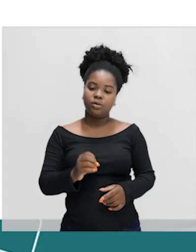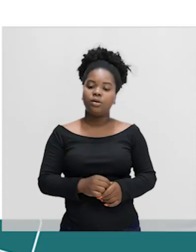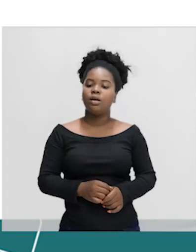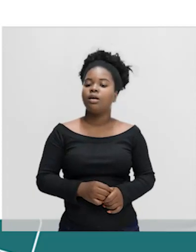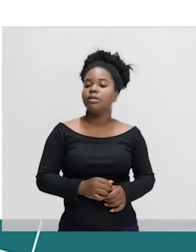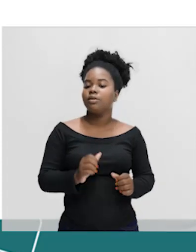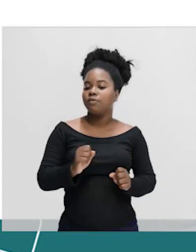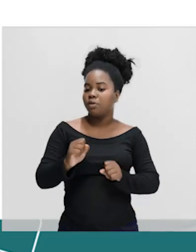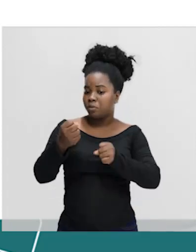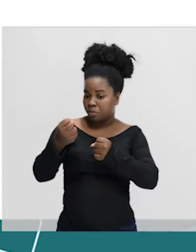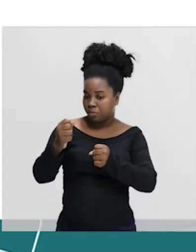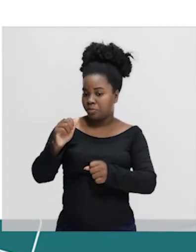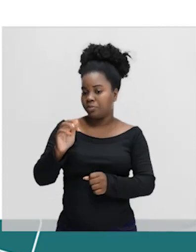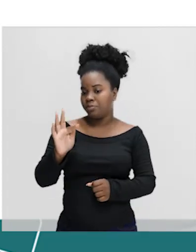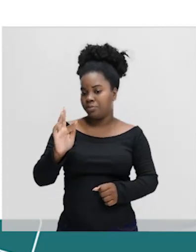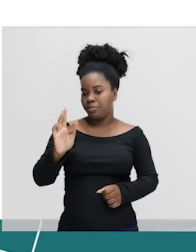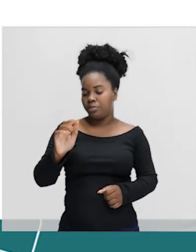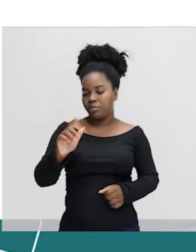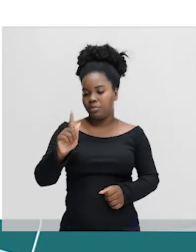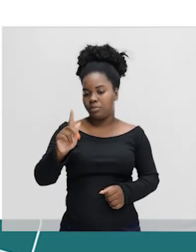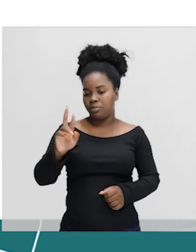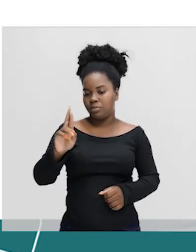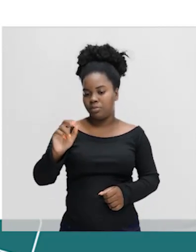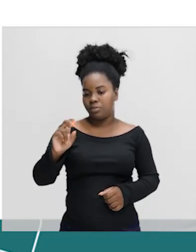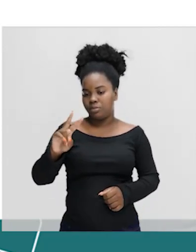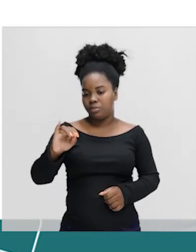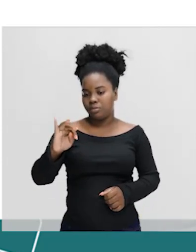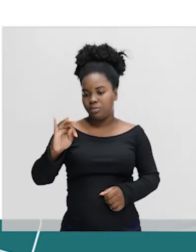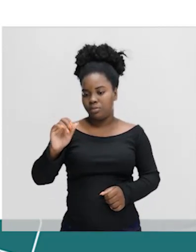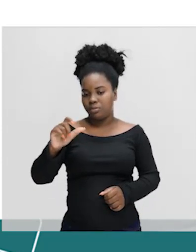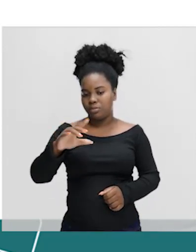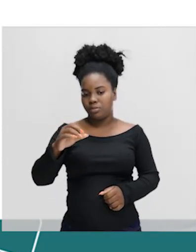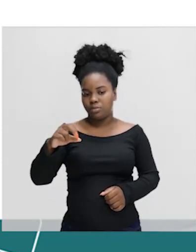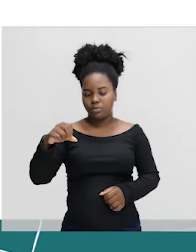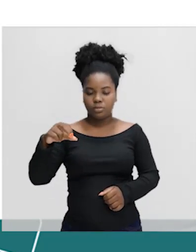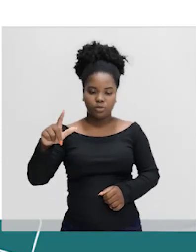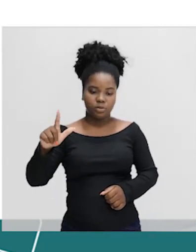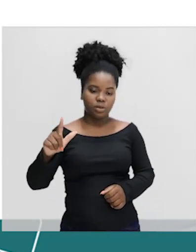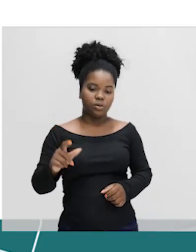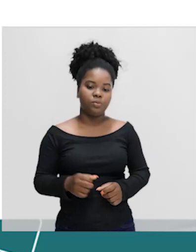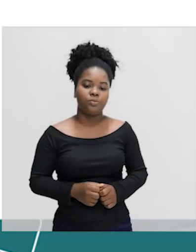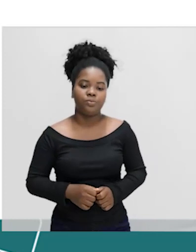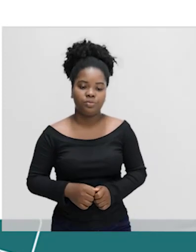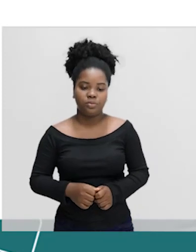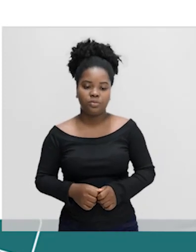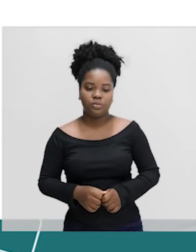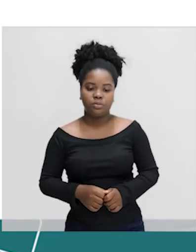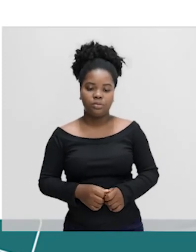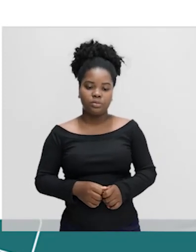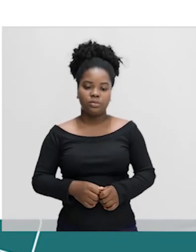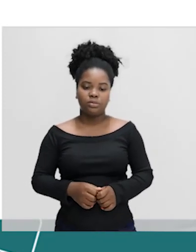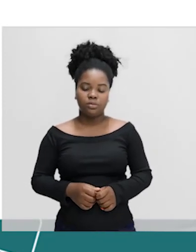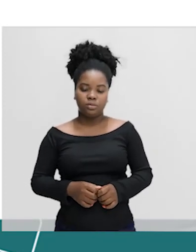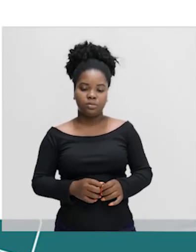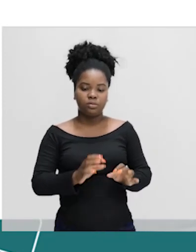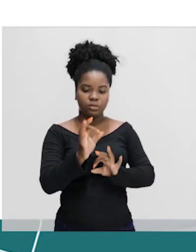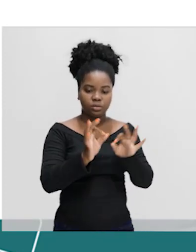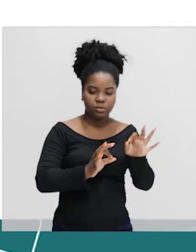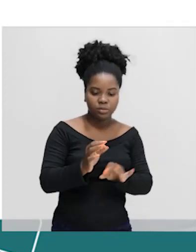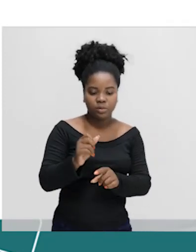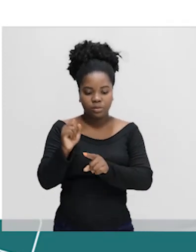força gravitacional muito intensa, certo? Então essa força gravitacional muito intensa ali vai fazer com que todo